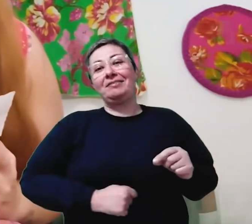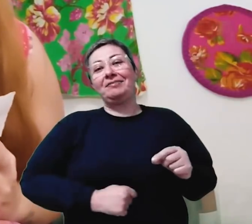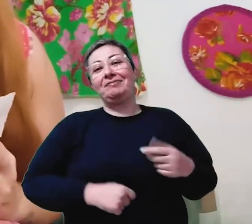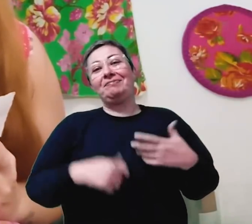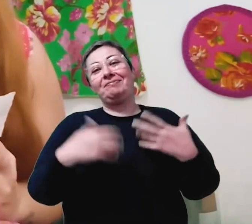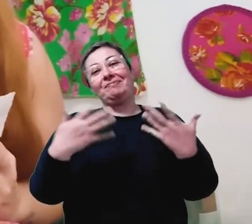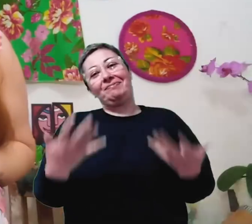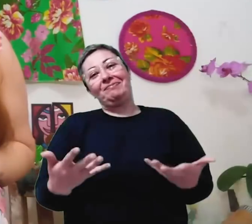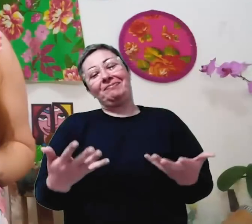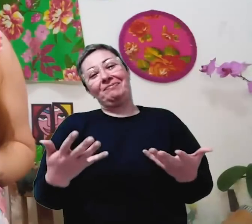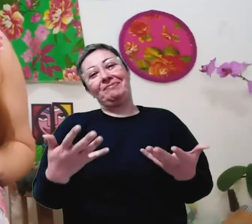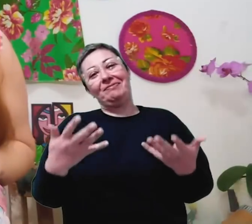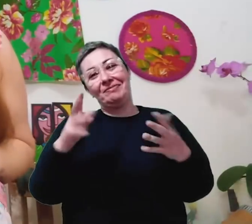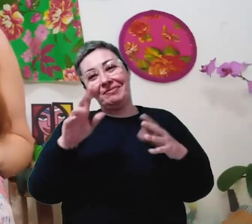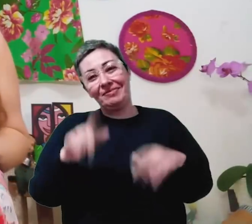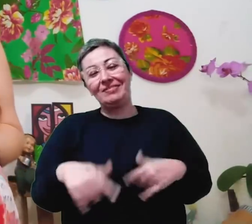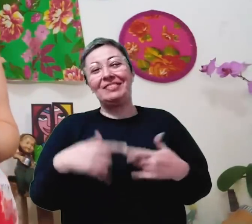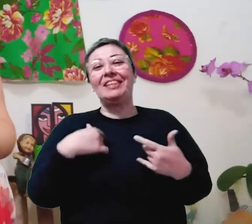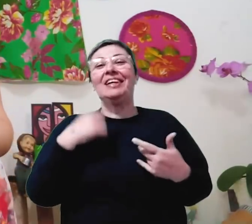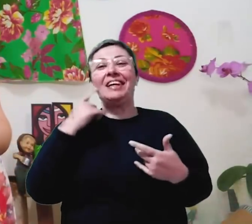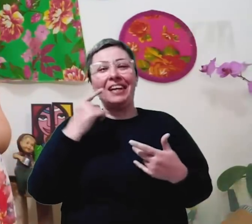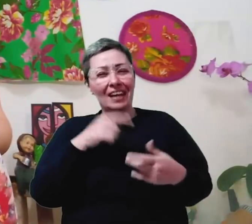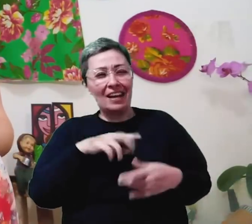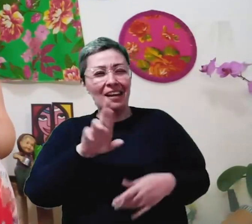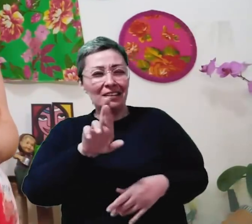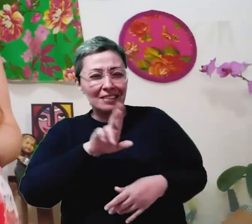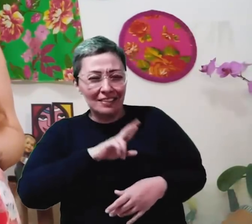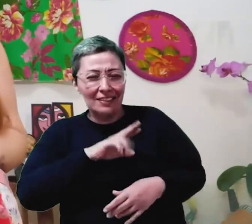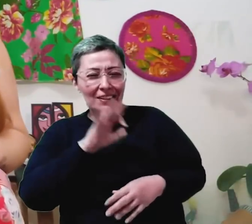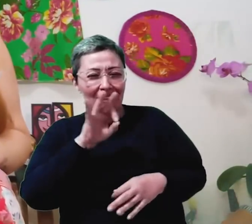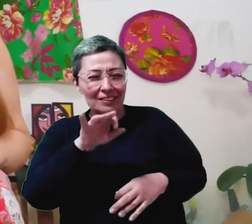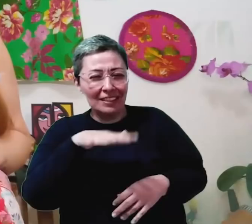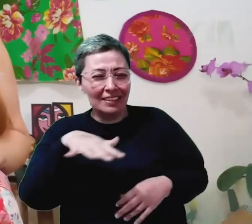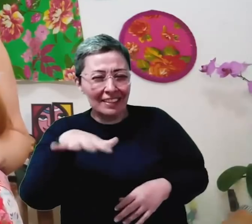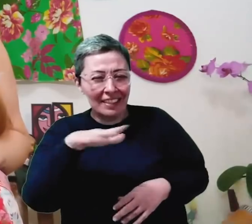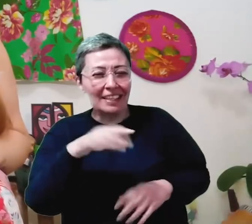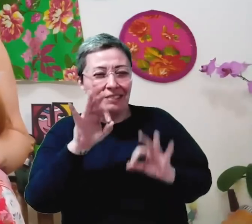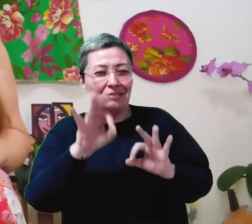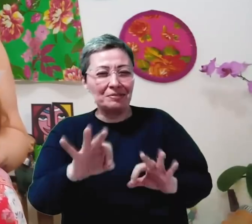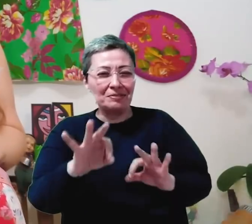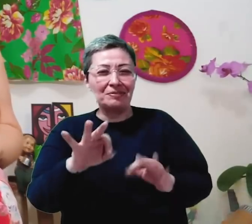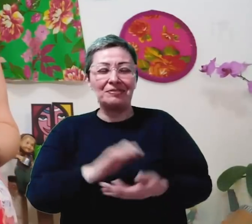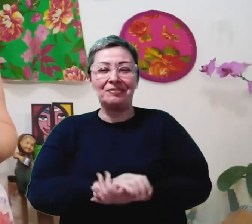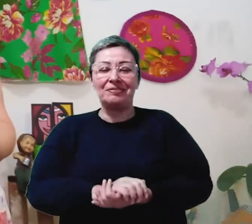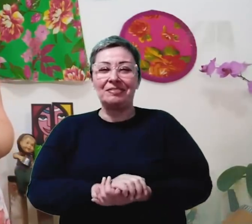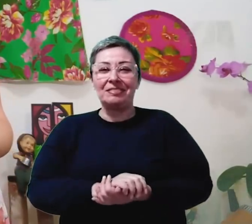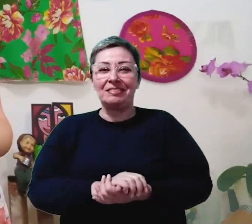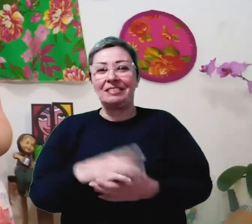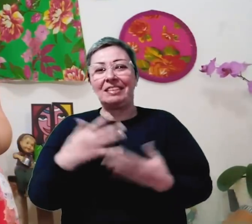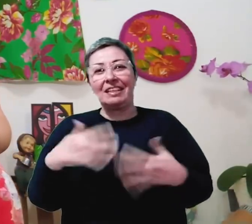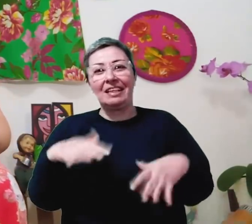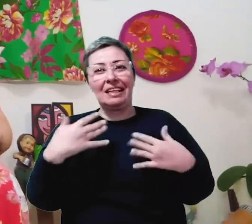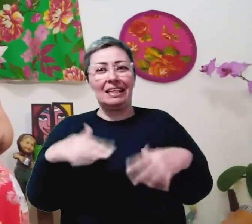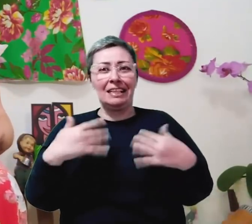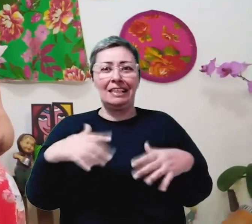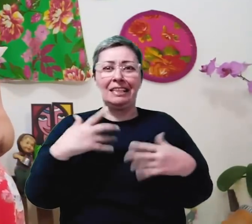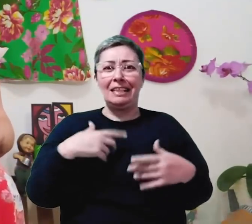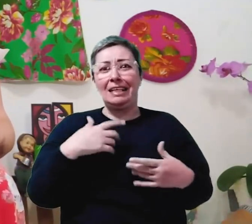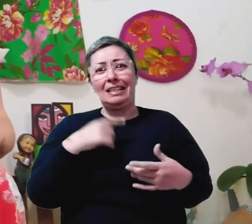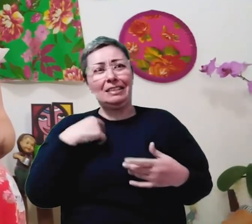A dor de barriga. Ah, eu ouvi alguém falando aí. É isso